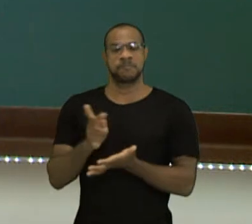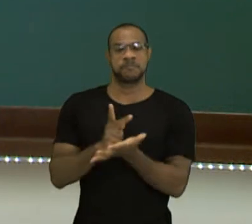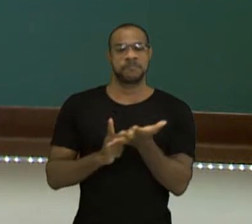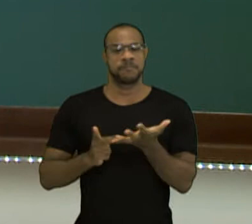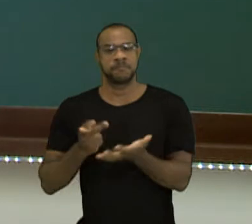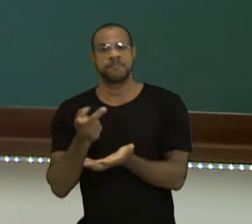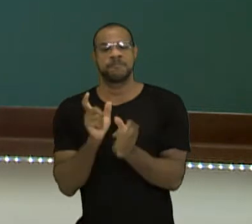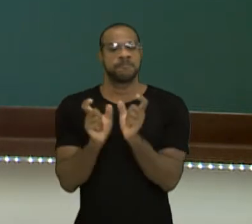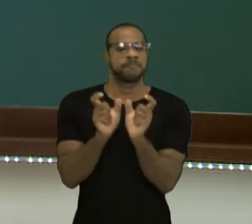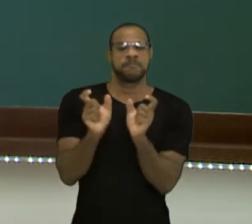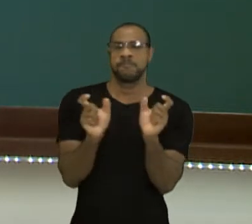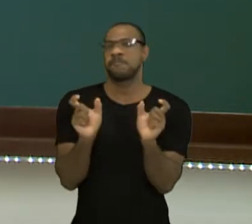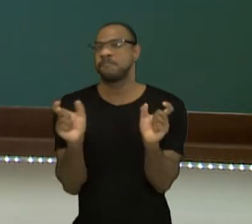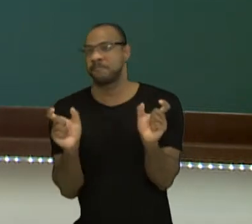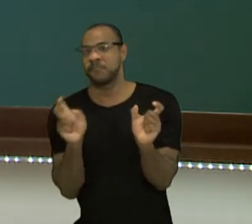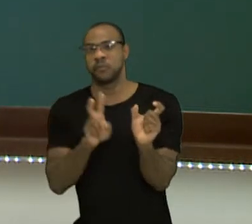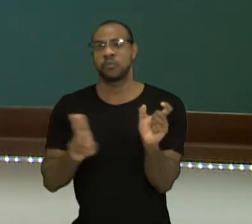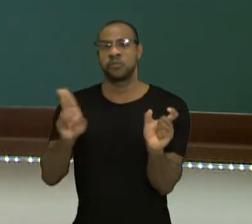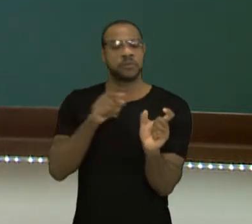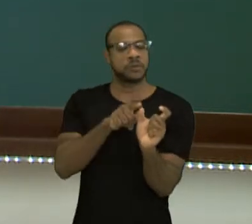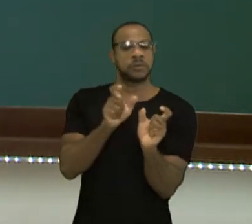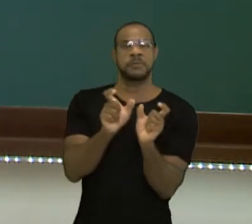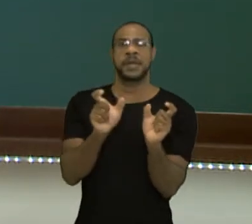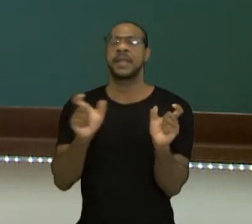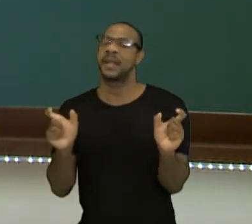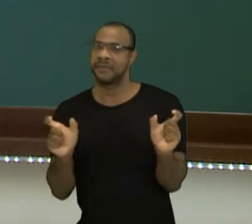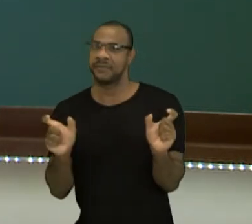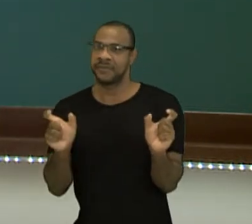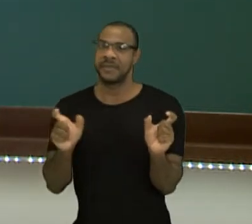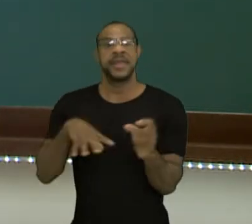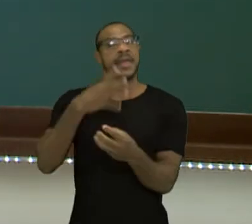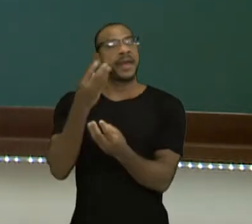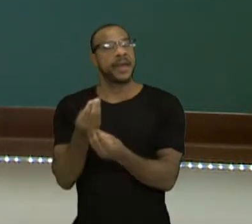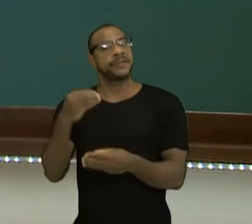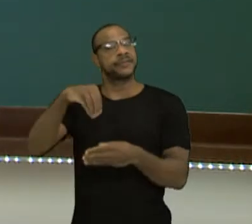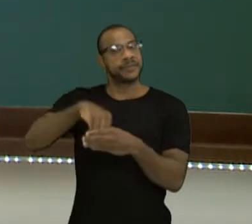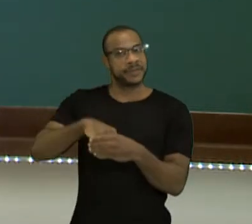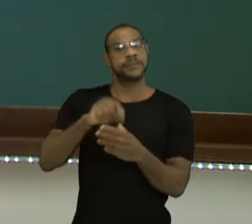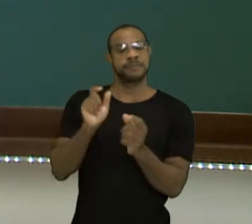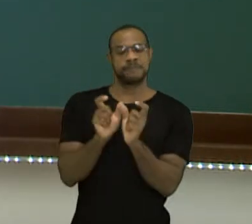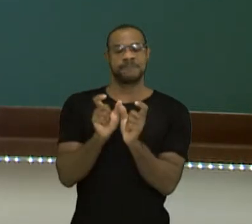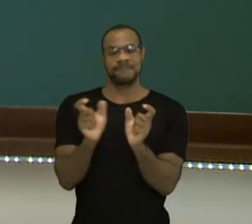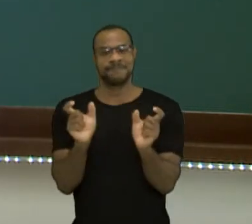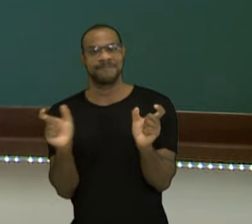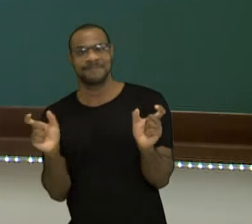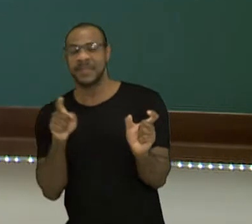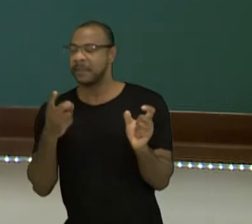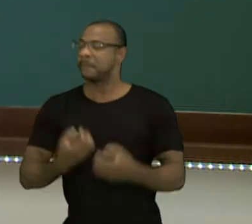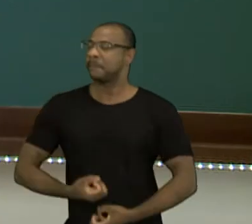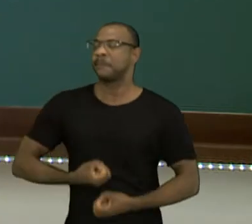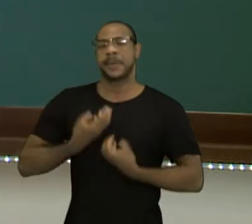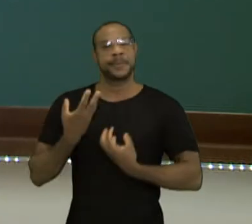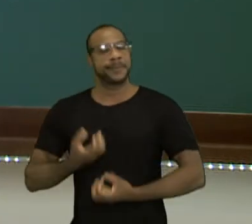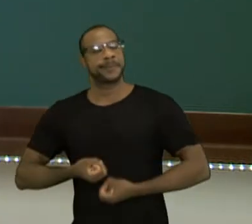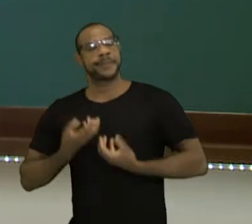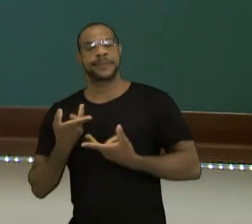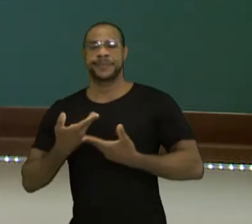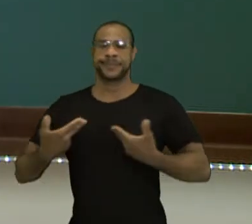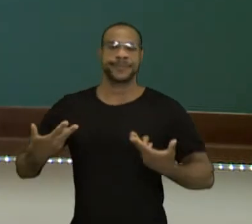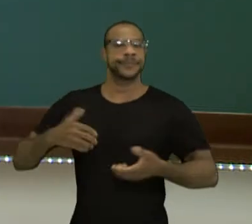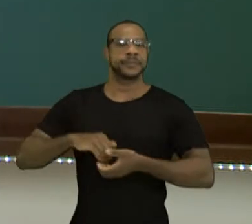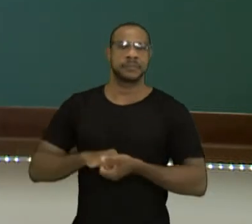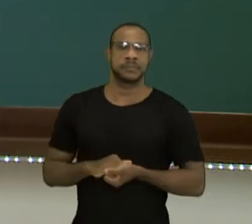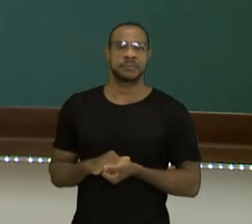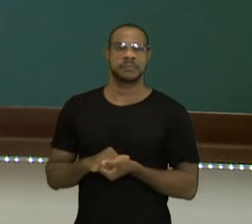das palavras. A arte através das palavras. Isso é poesia. Vamos a ver, vamos